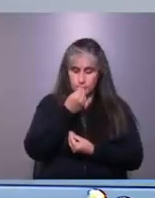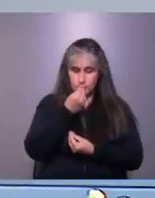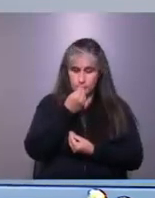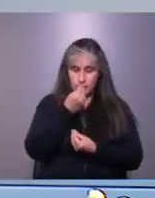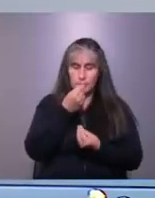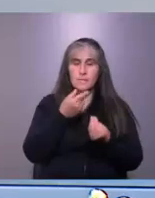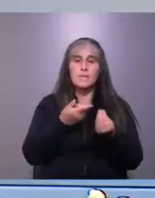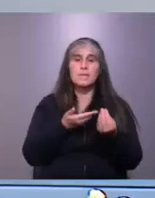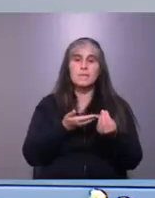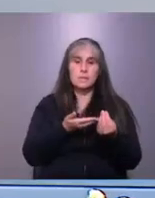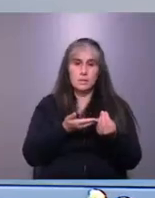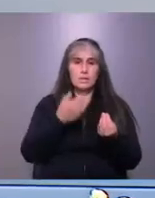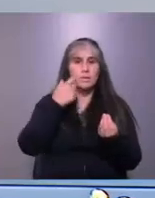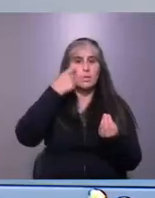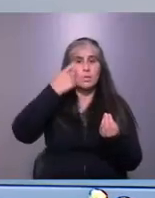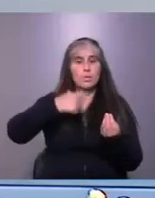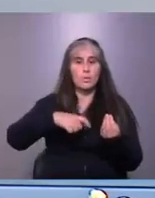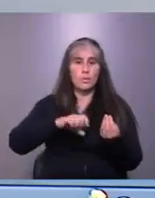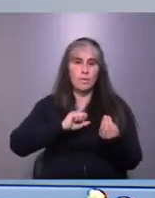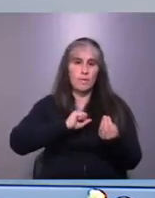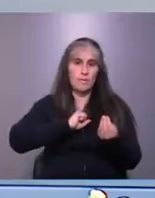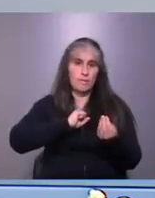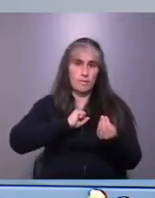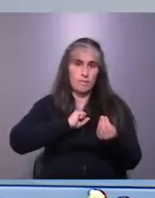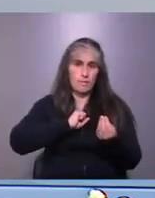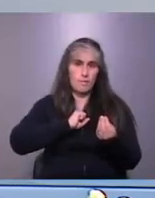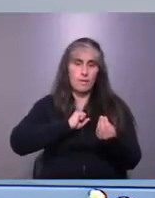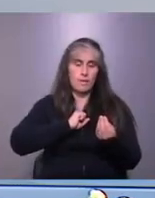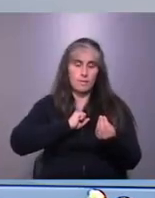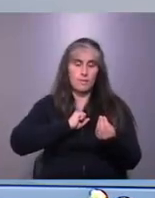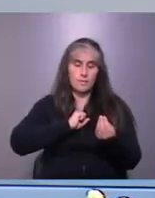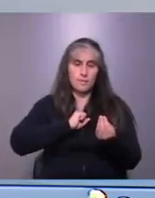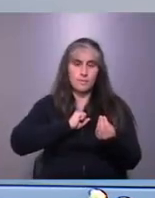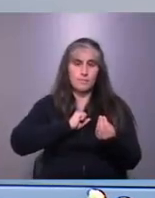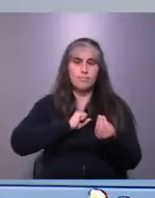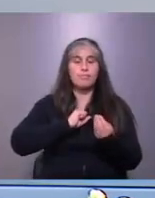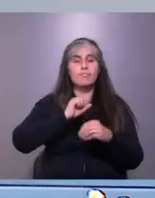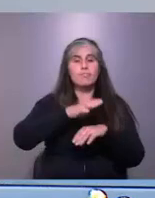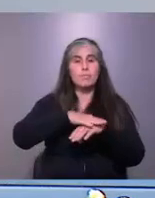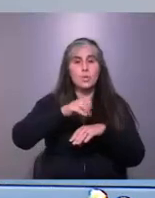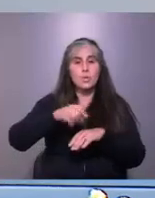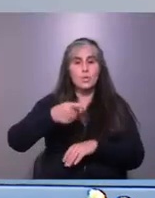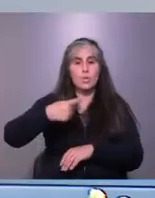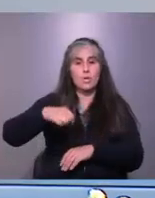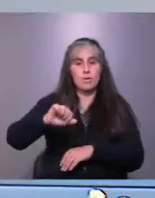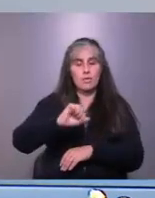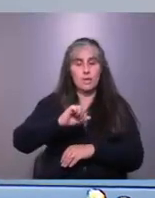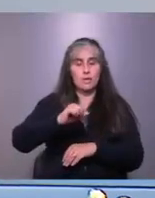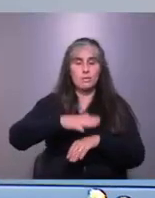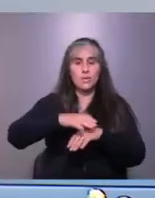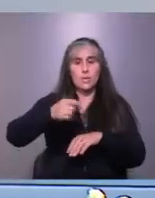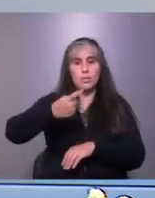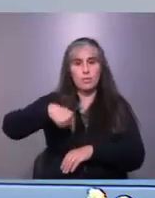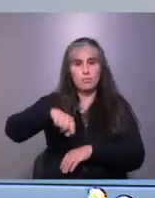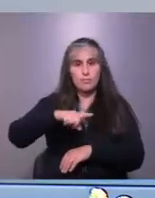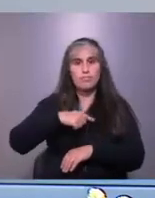comei, isto é o meu corpo, que será